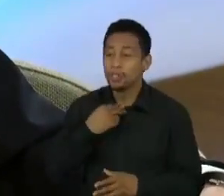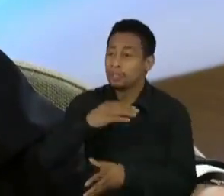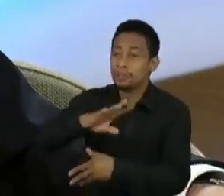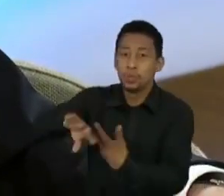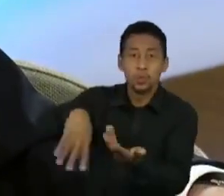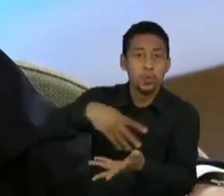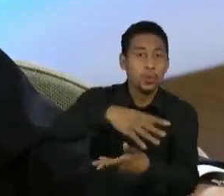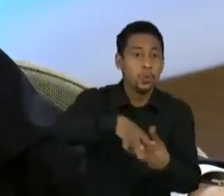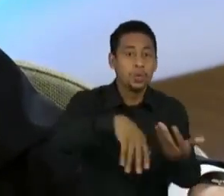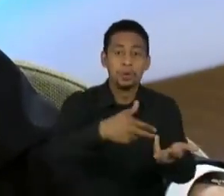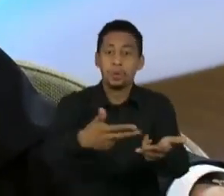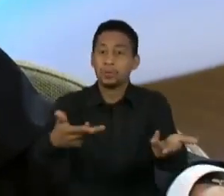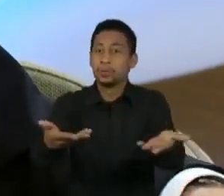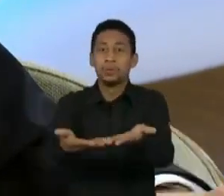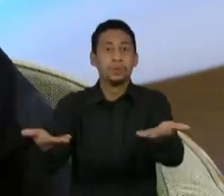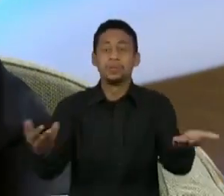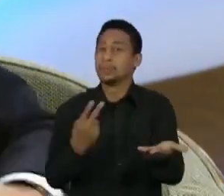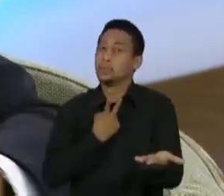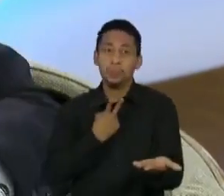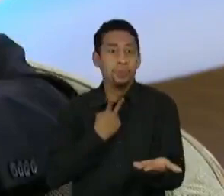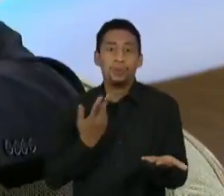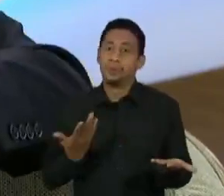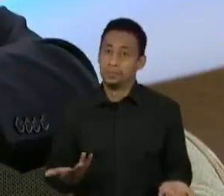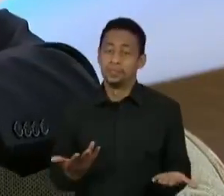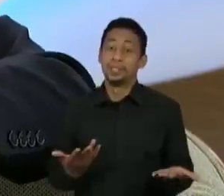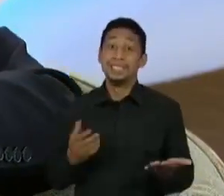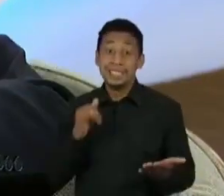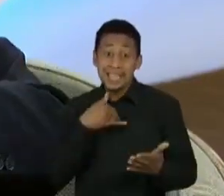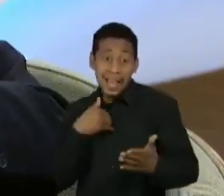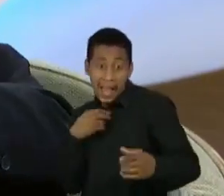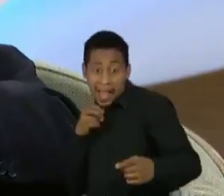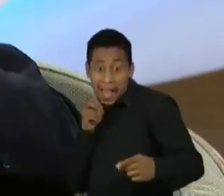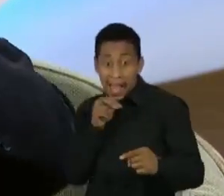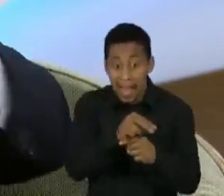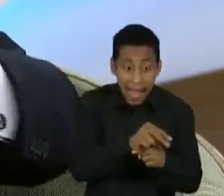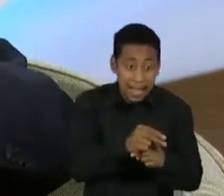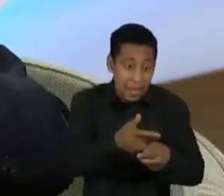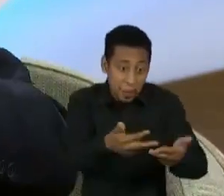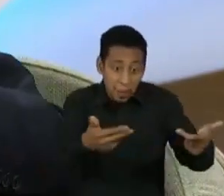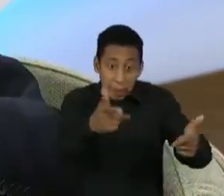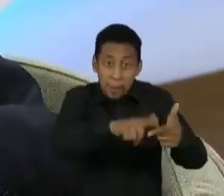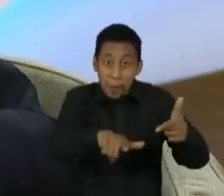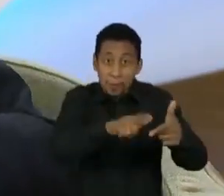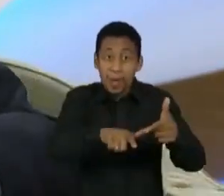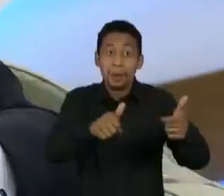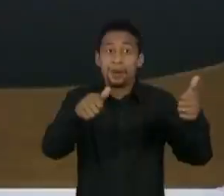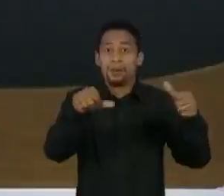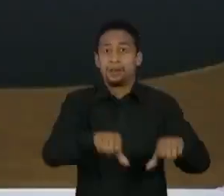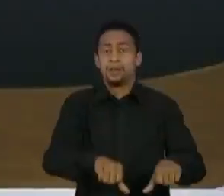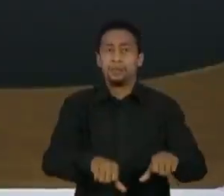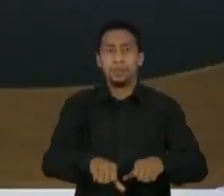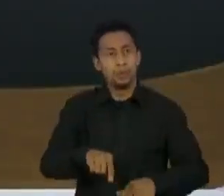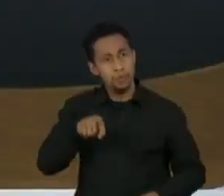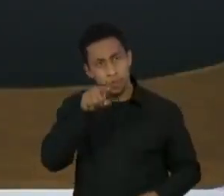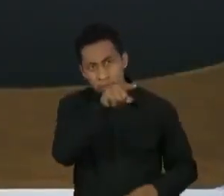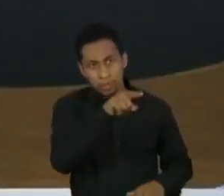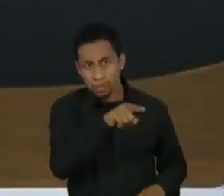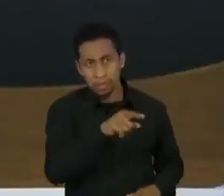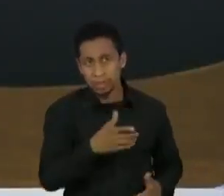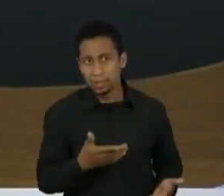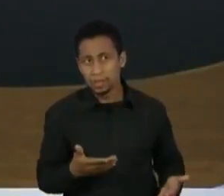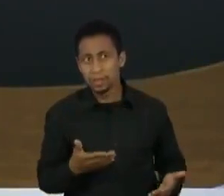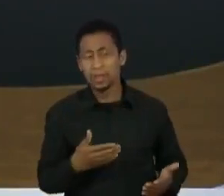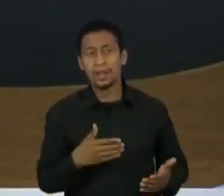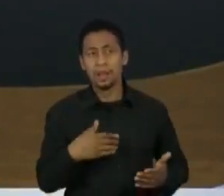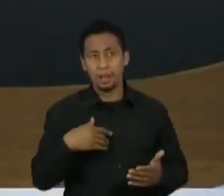acontecimentos, você os agrava. Não é? E eu acho que o que houve muito nesse governo foi o envolvimento. Presidente, o senhor reputa o presidente Jair Bolsonaro como